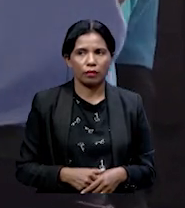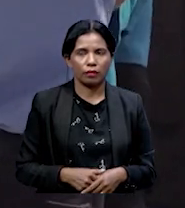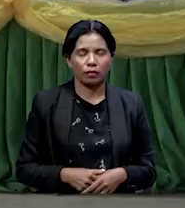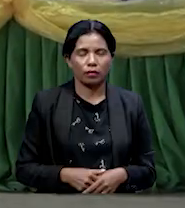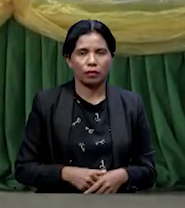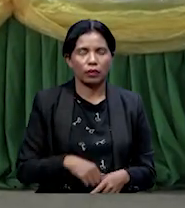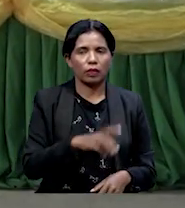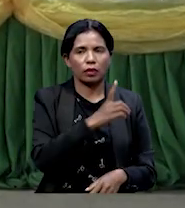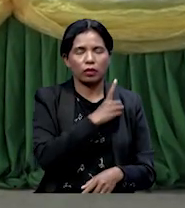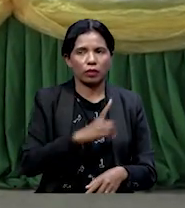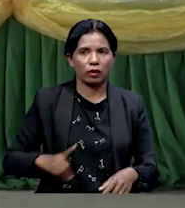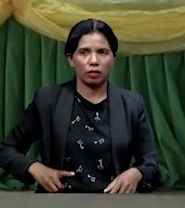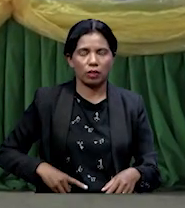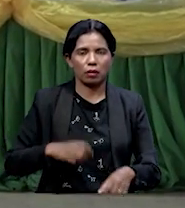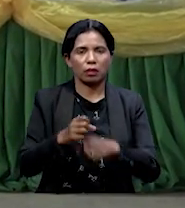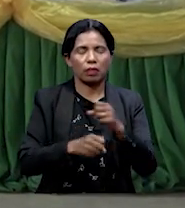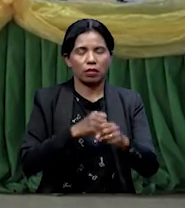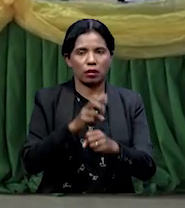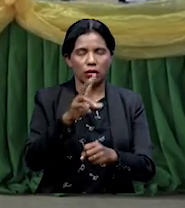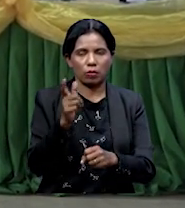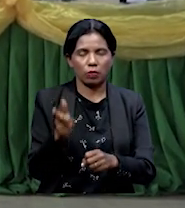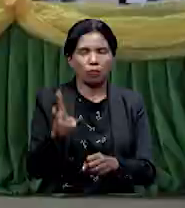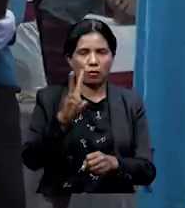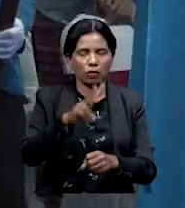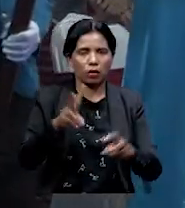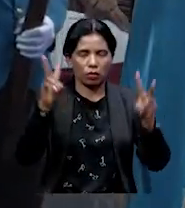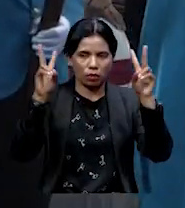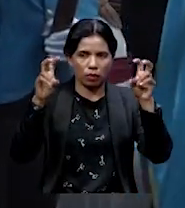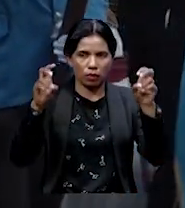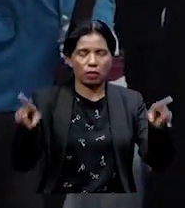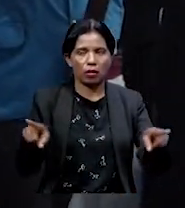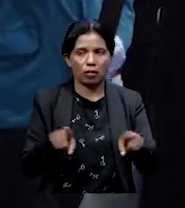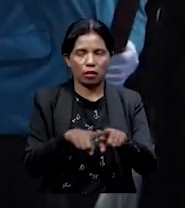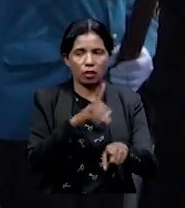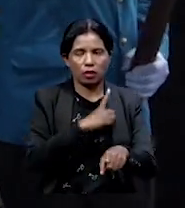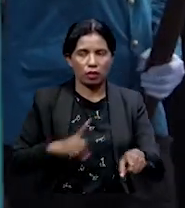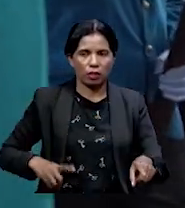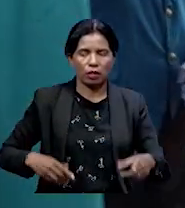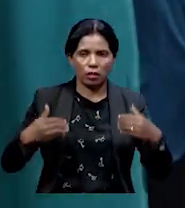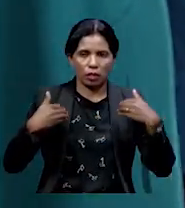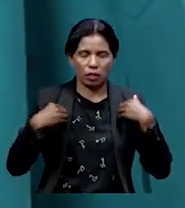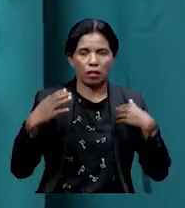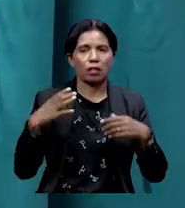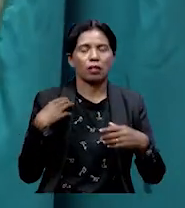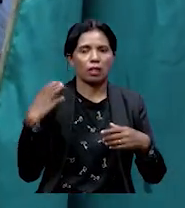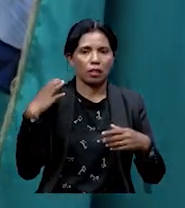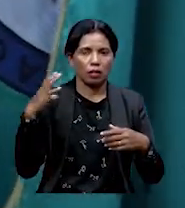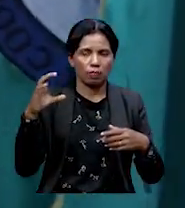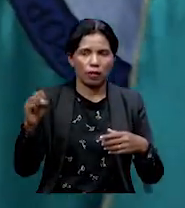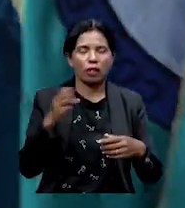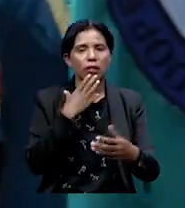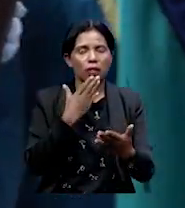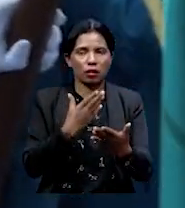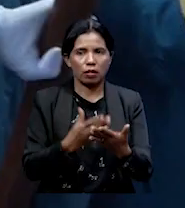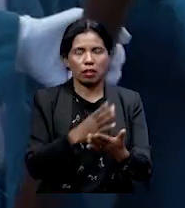Judisium periodu tinan rihun rua ruanulu resin rua nebe hotema, sai judisiariu nebe iha kompetensia integridade nebe as iha